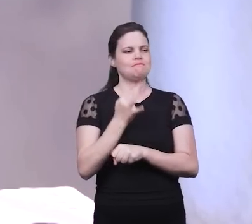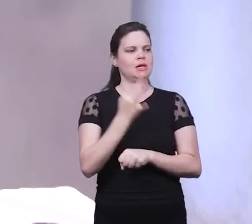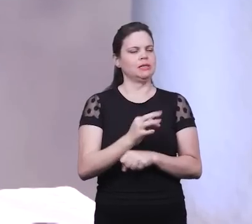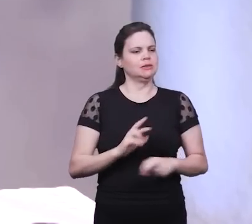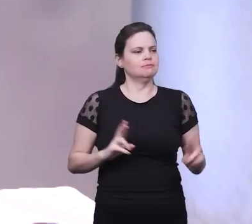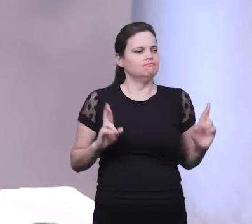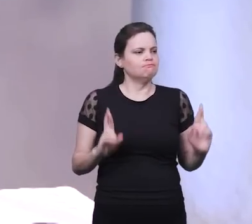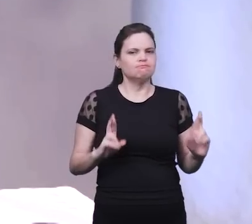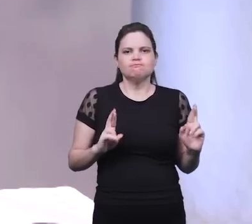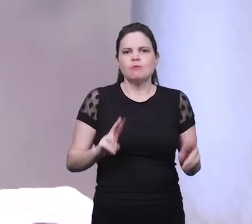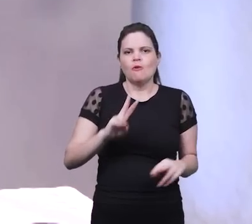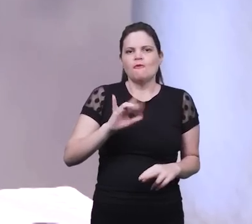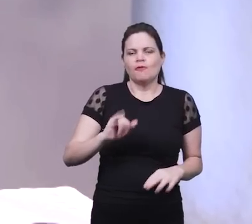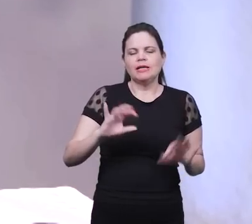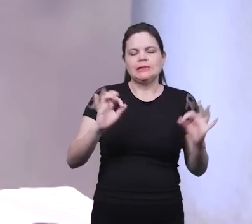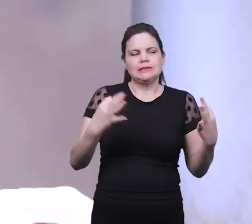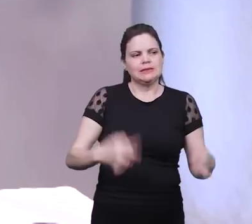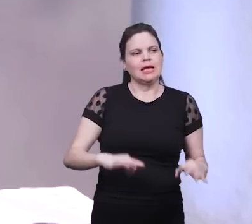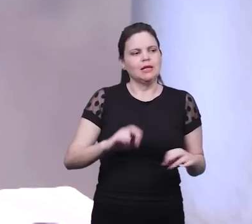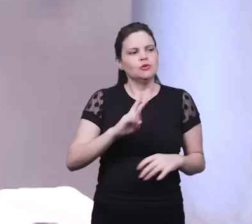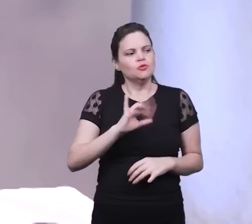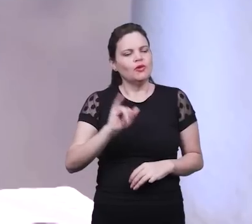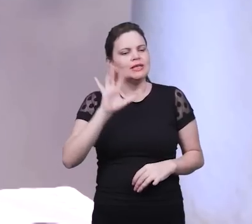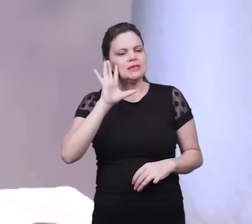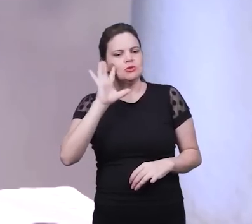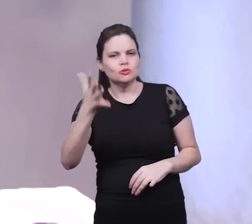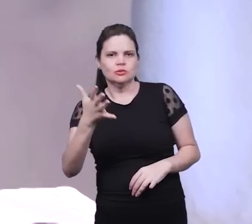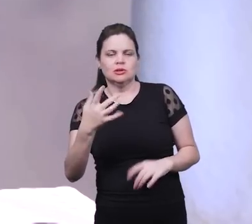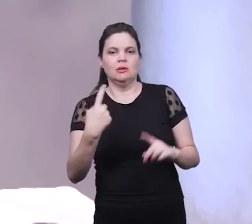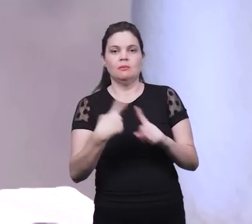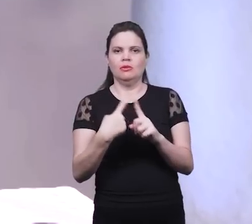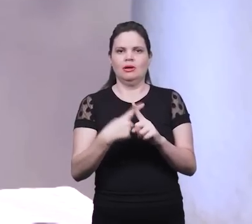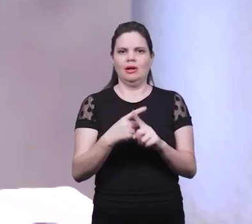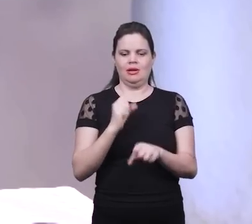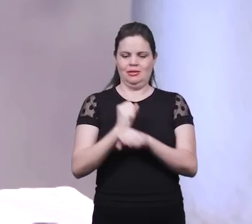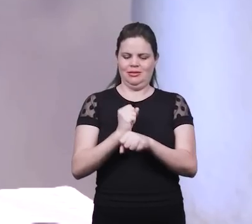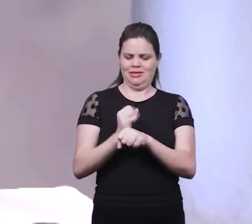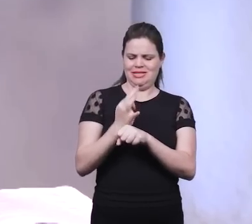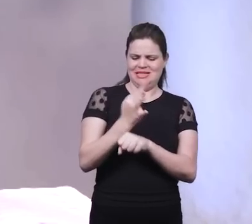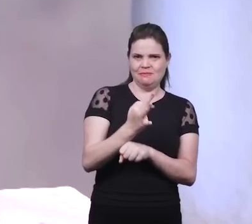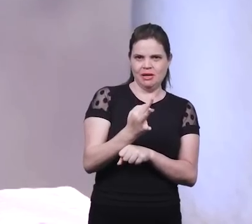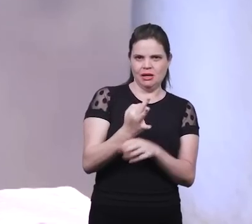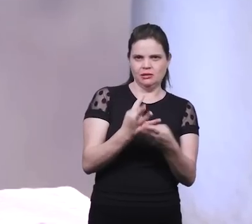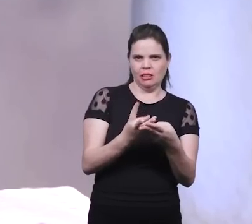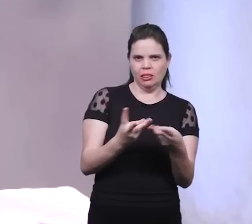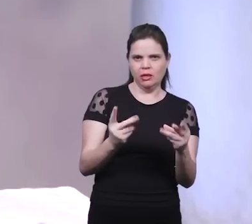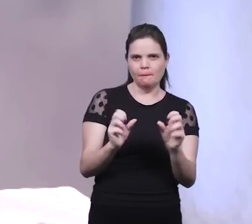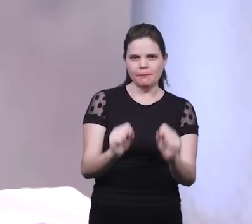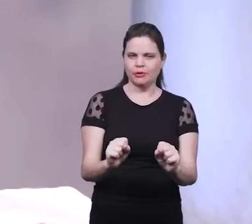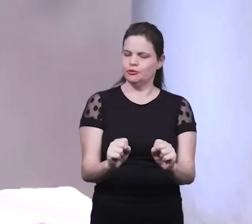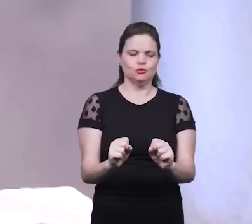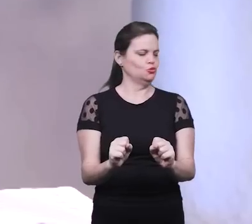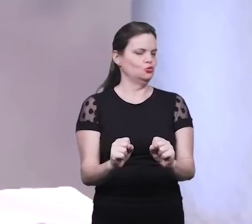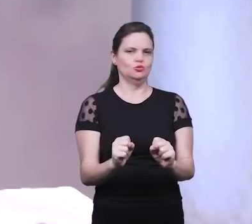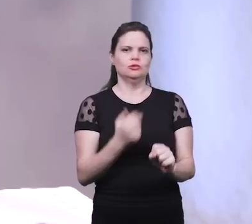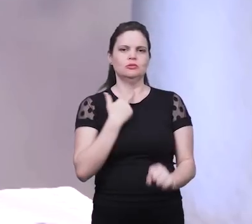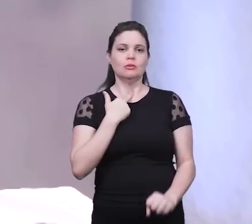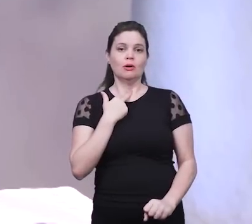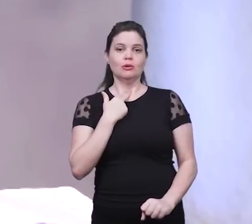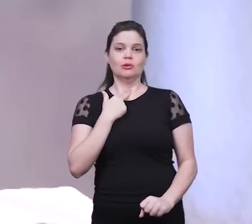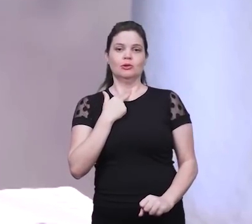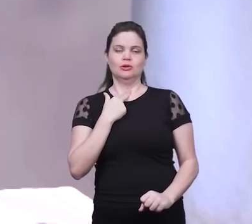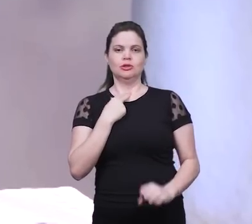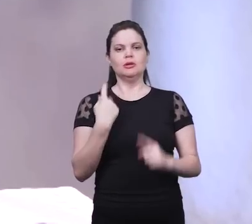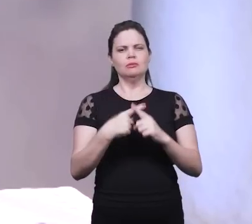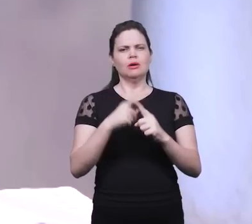solução, mas a esperança não pode deixar de existir, né? Tem até Coríntios que diz, permanece a fé, o amor